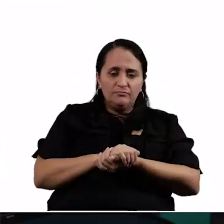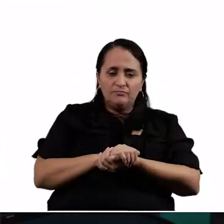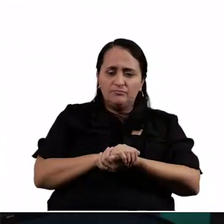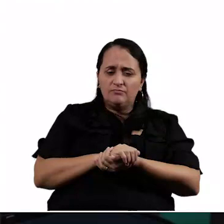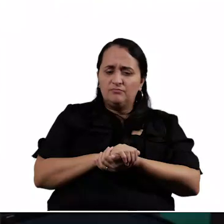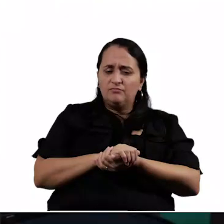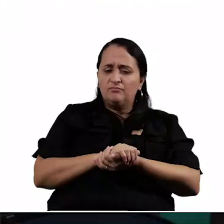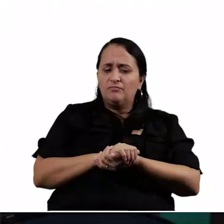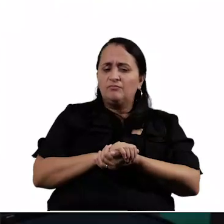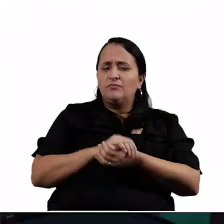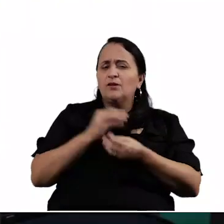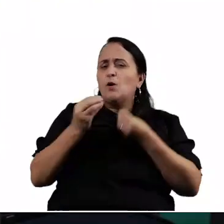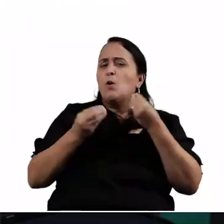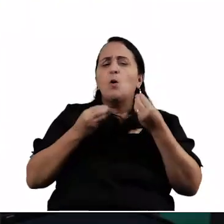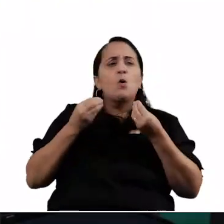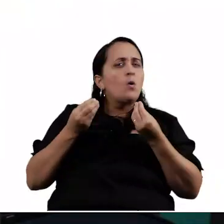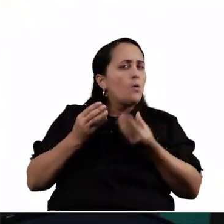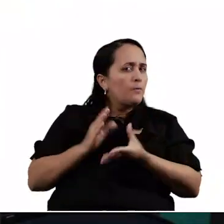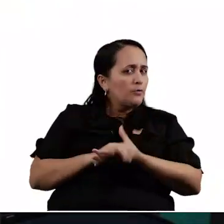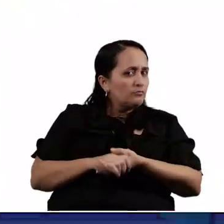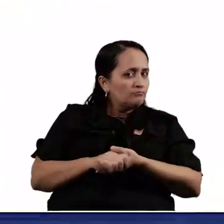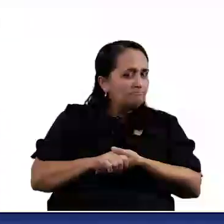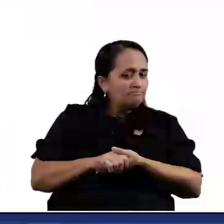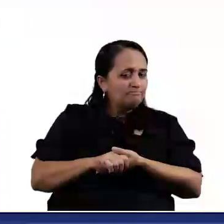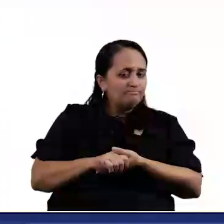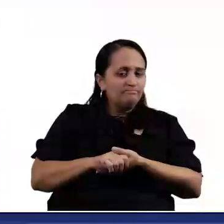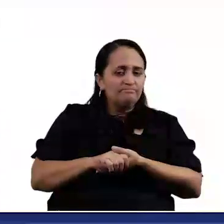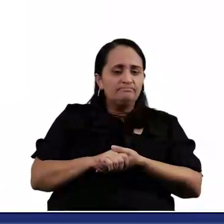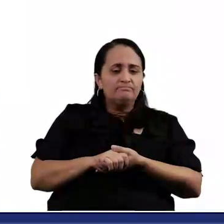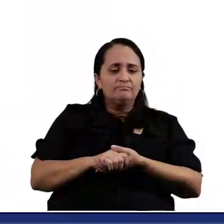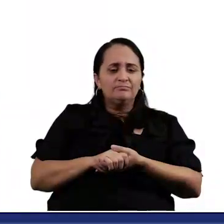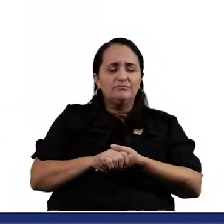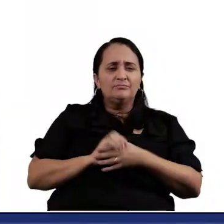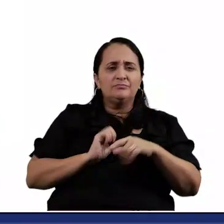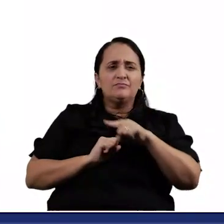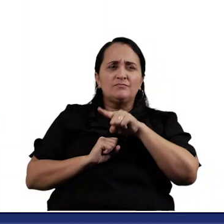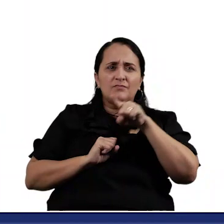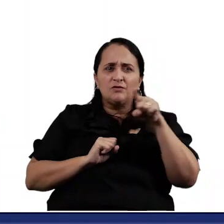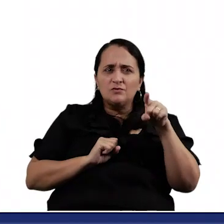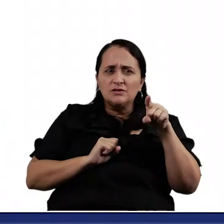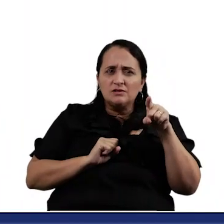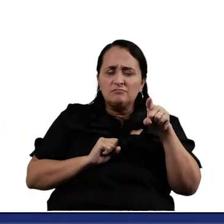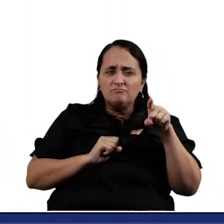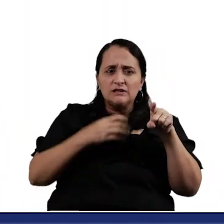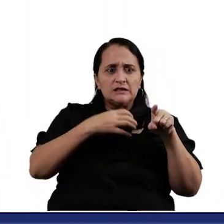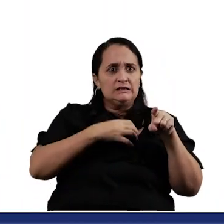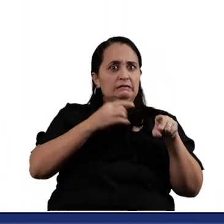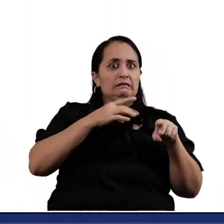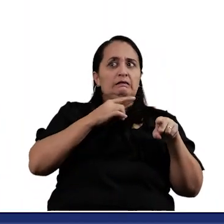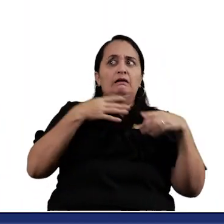como ele voou tão bem naquela vassoura E você sentiu medo ouvir essa